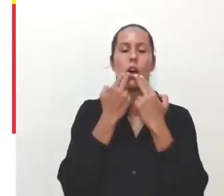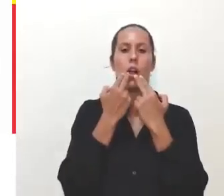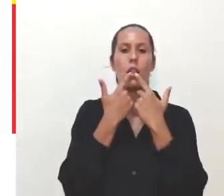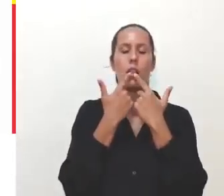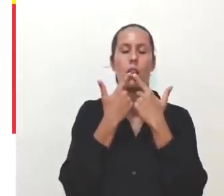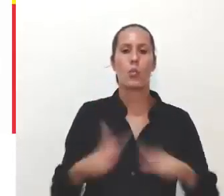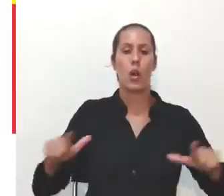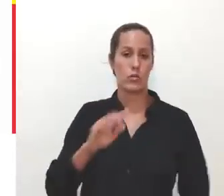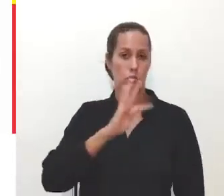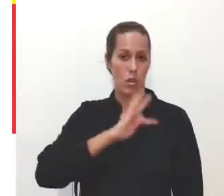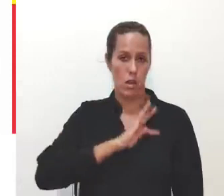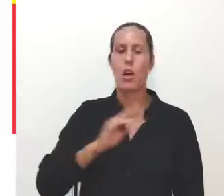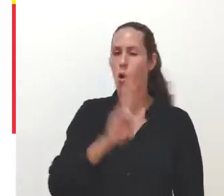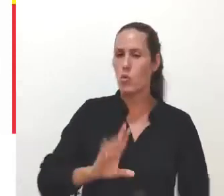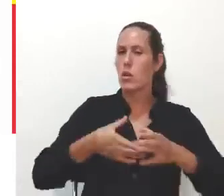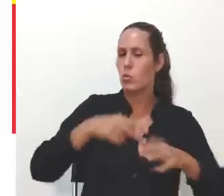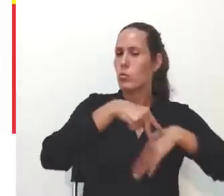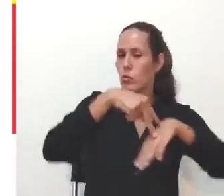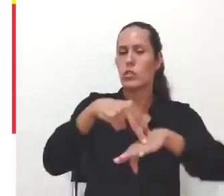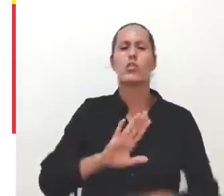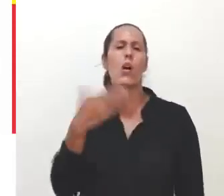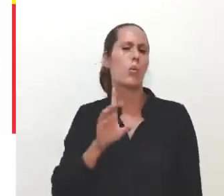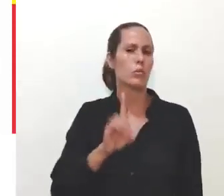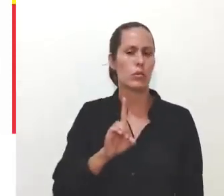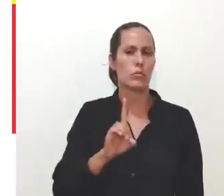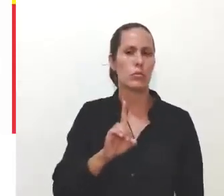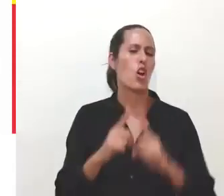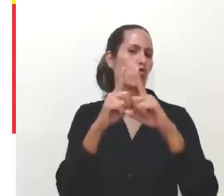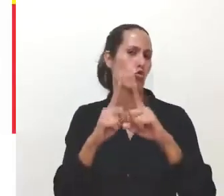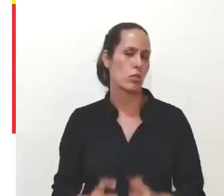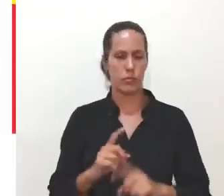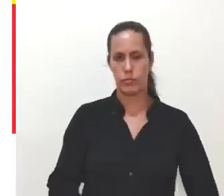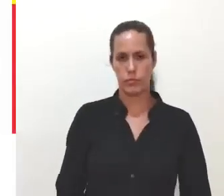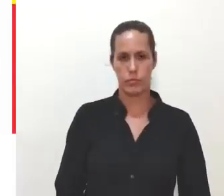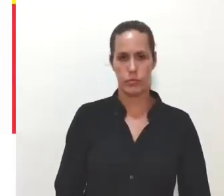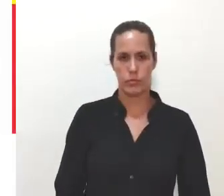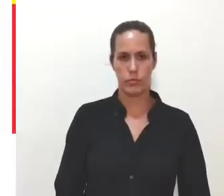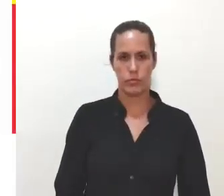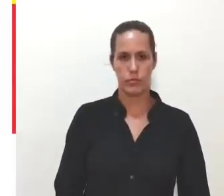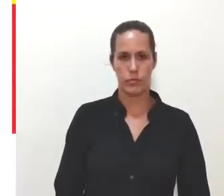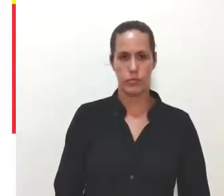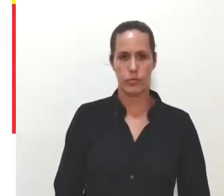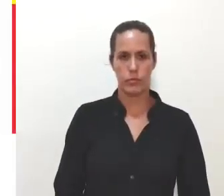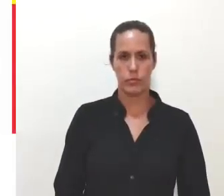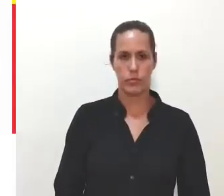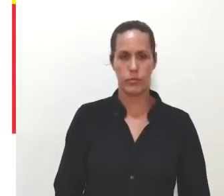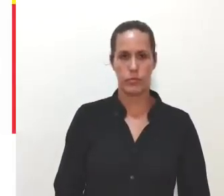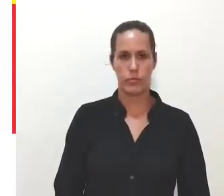uma linguagem técnica utilizada pelos surfistas ou D, uma gíria?